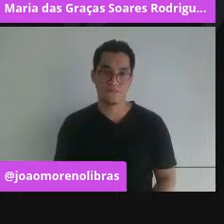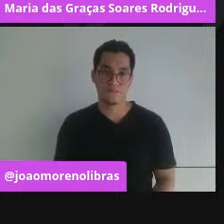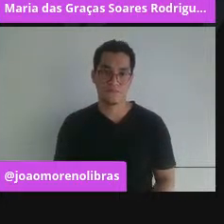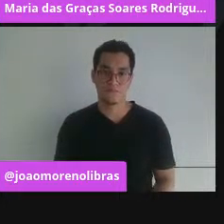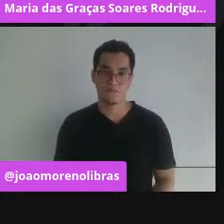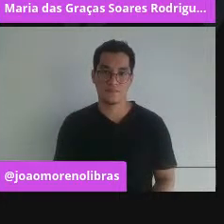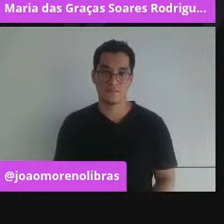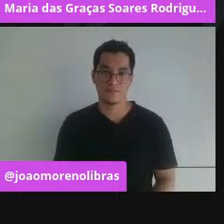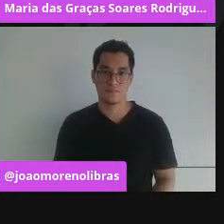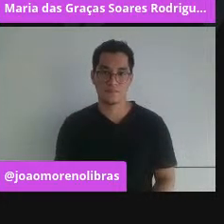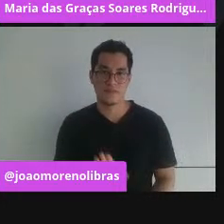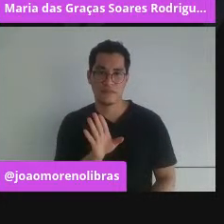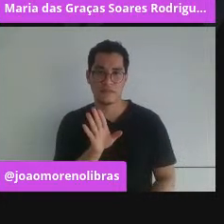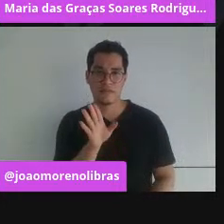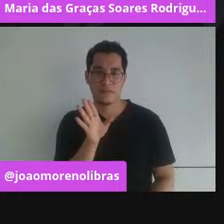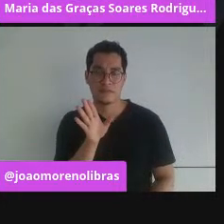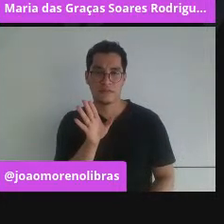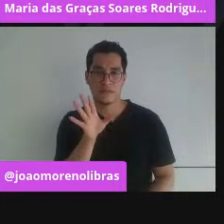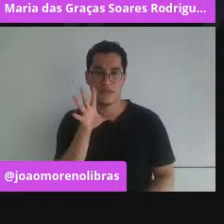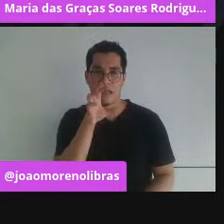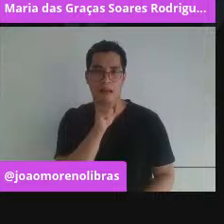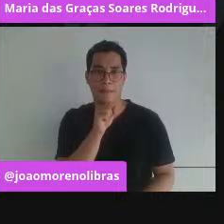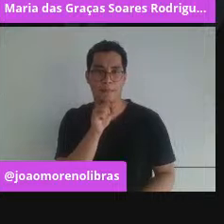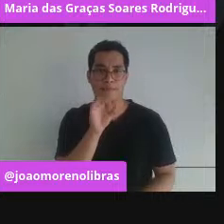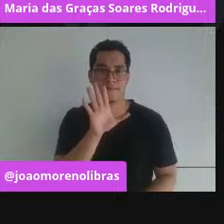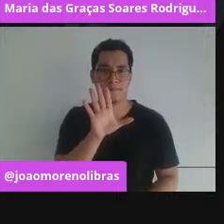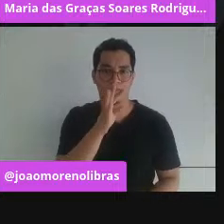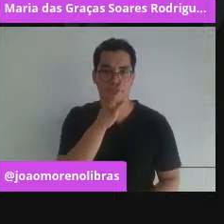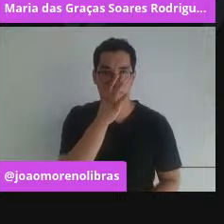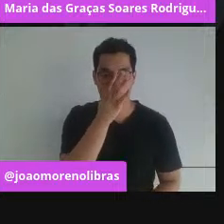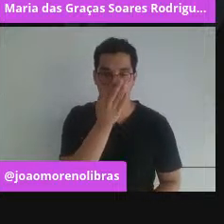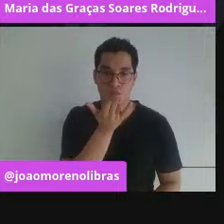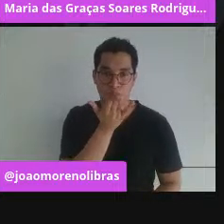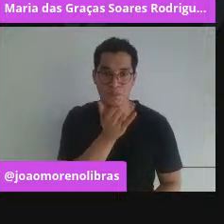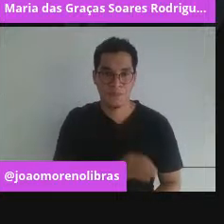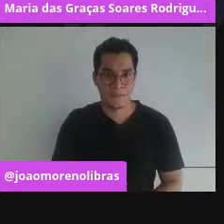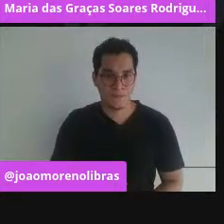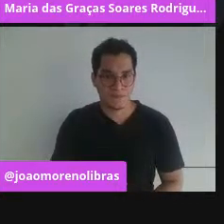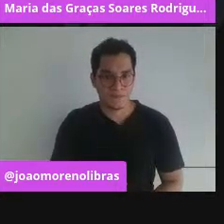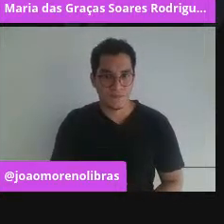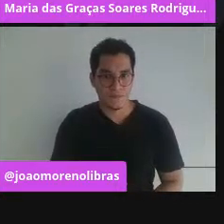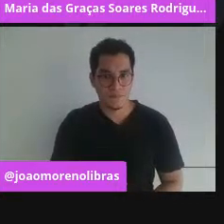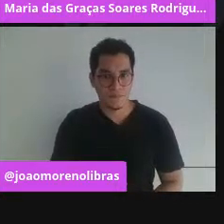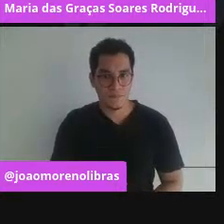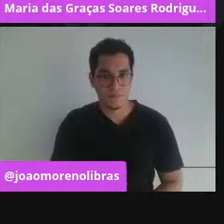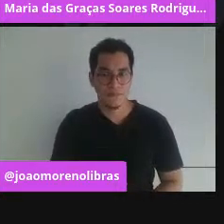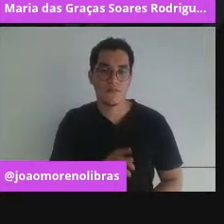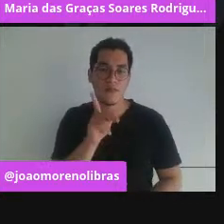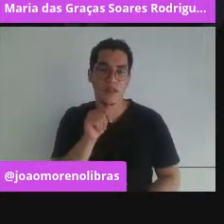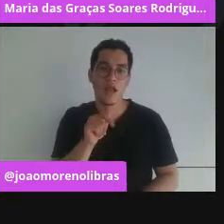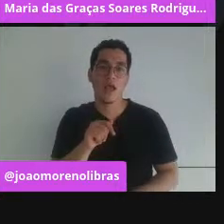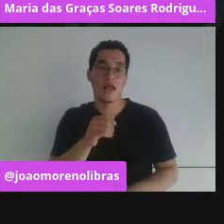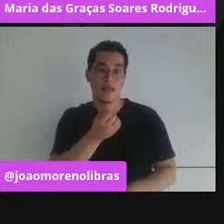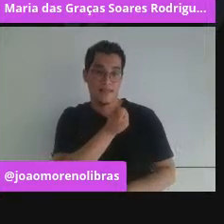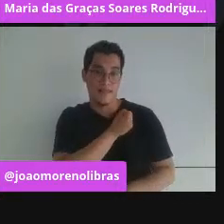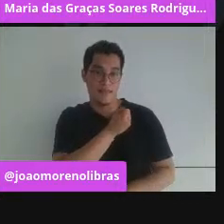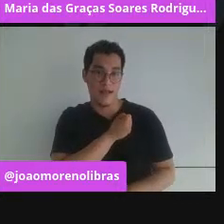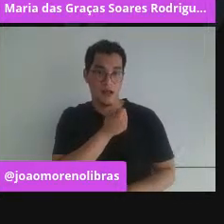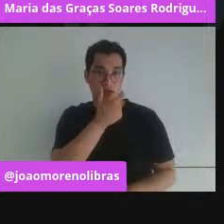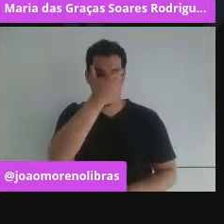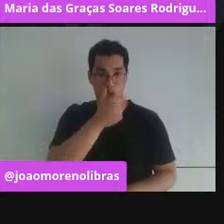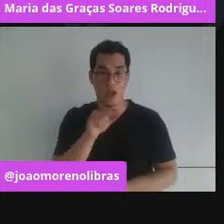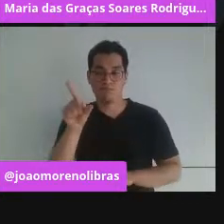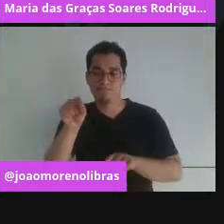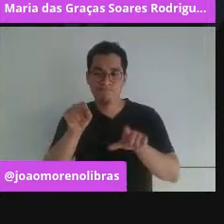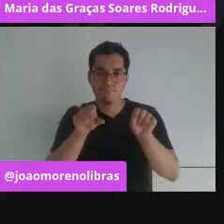dois minutinhos que eu passei aqui demais. Então, os dados escolhidos para essa exposição, eu já expliquei que se constituem da sessão de